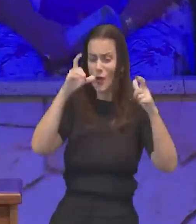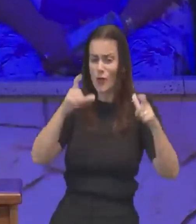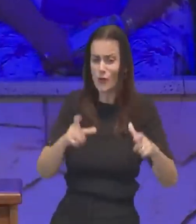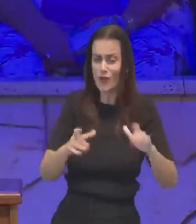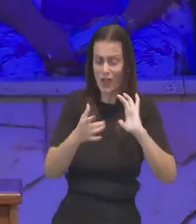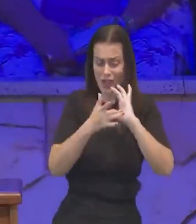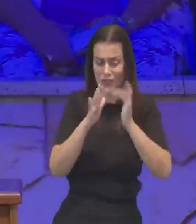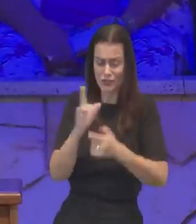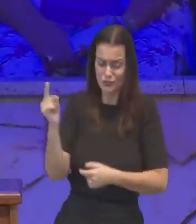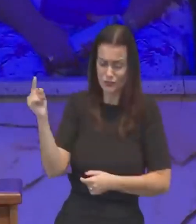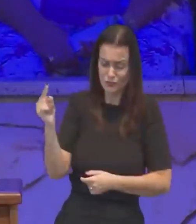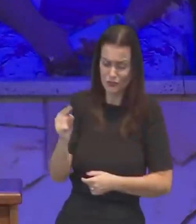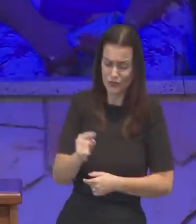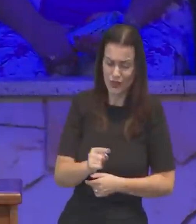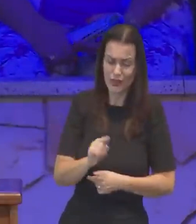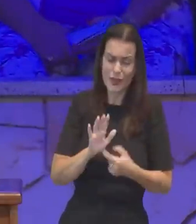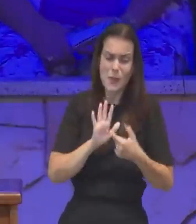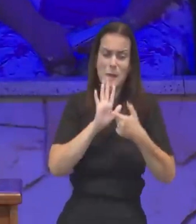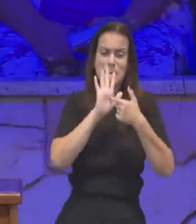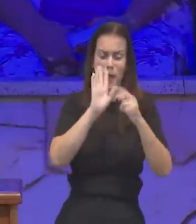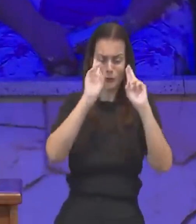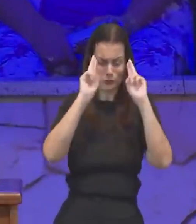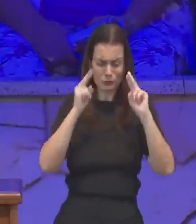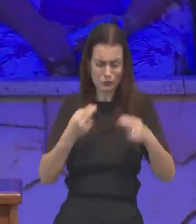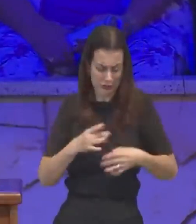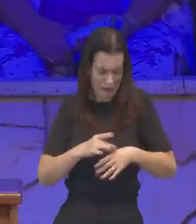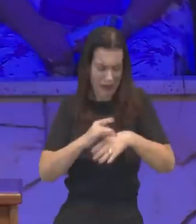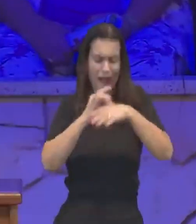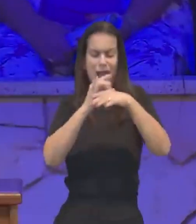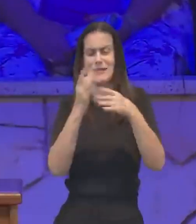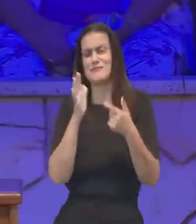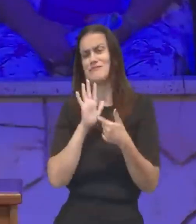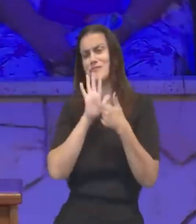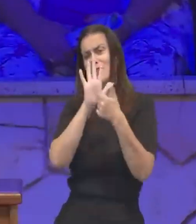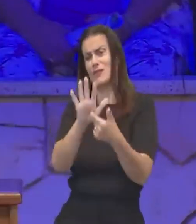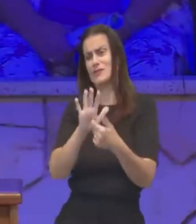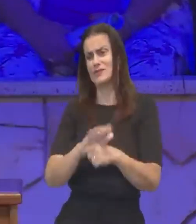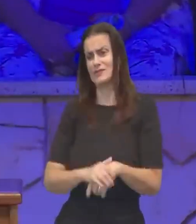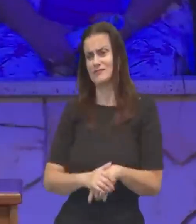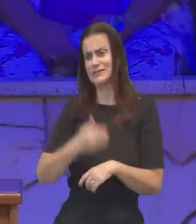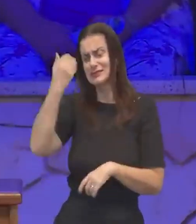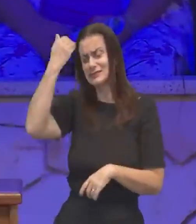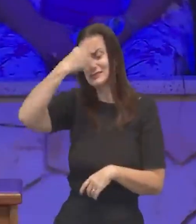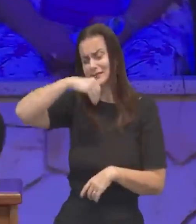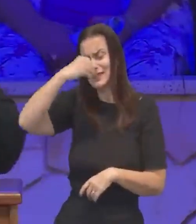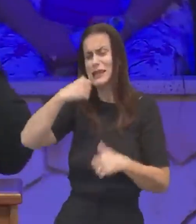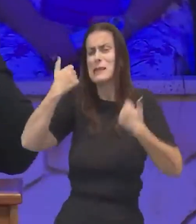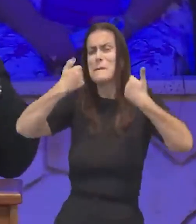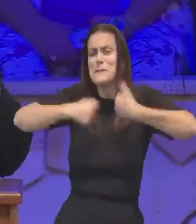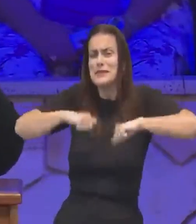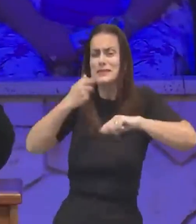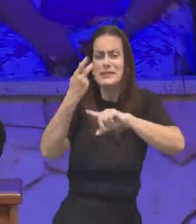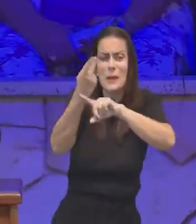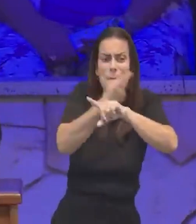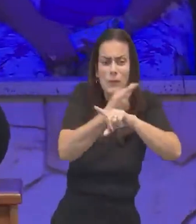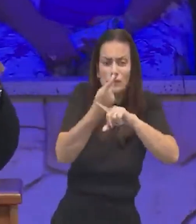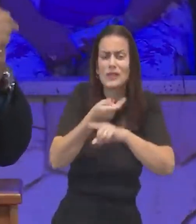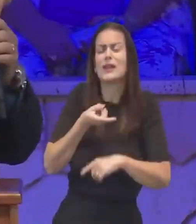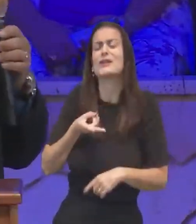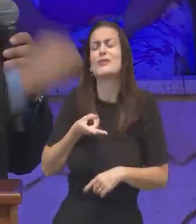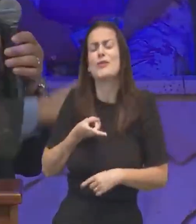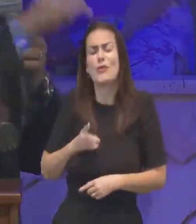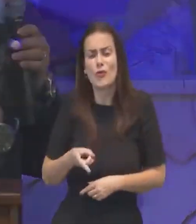se assenta revela a nossa humanidade. O poço revela a nossa necessidade de busca contínua,